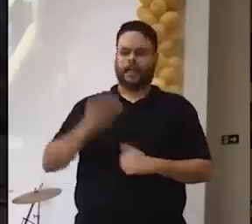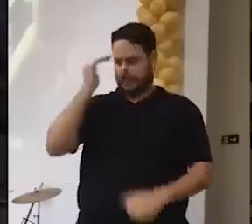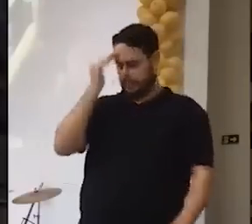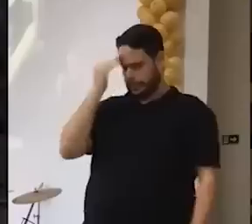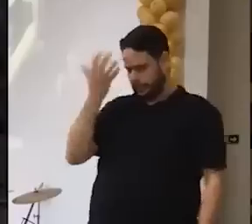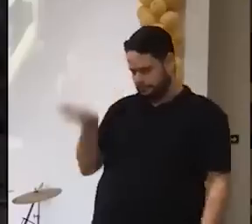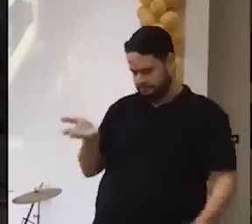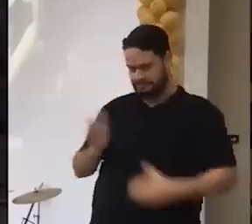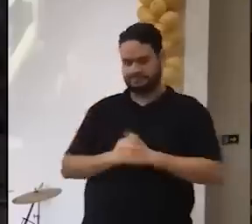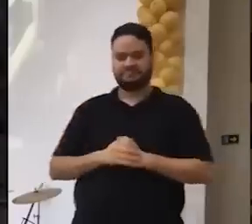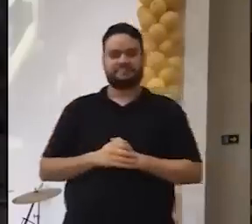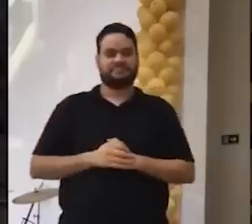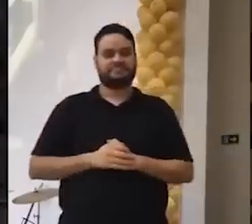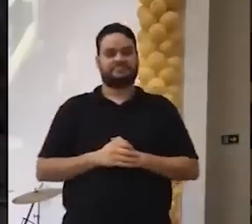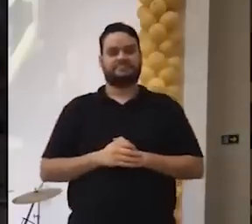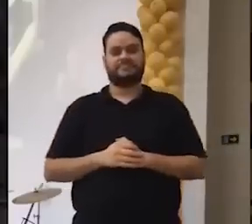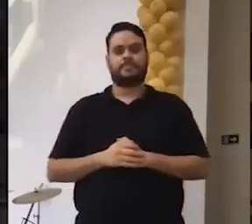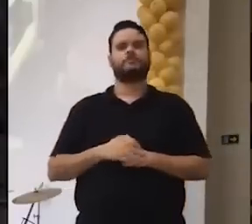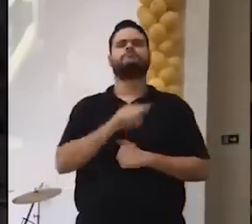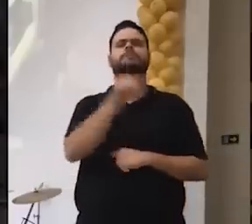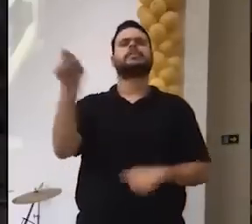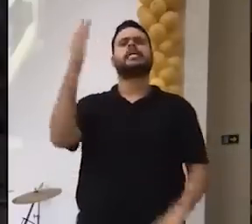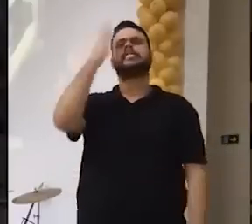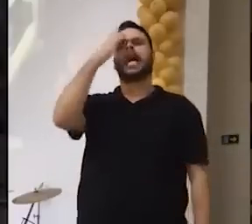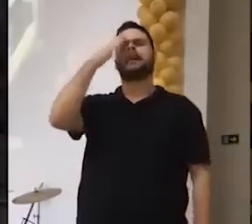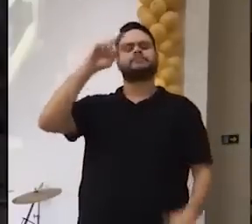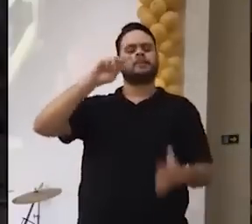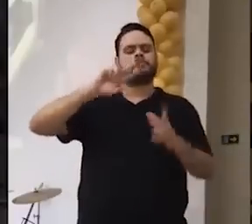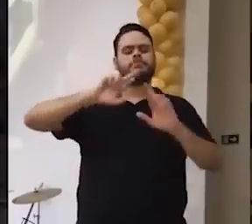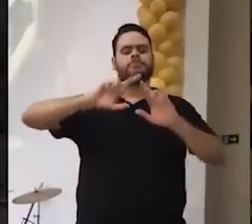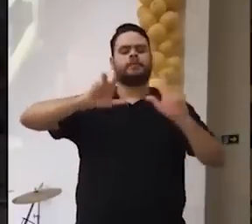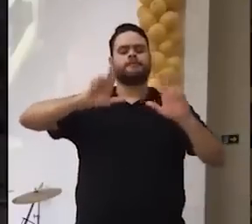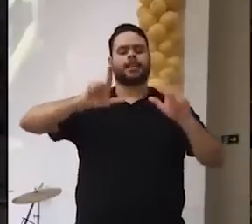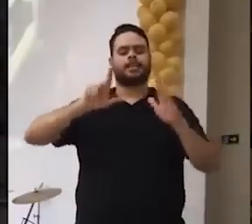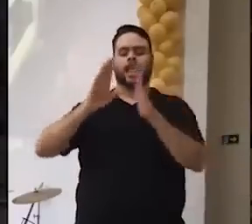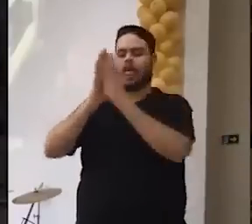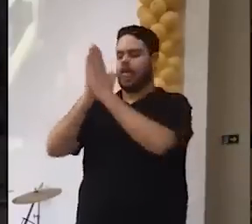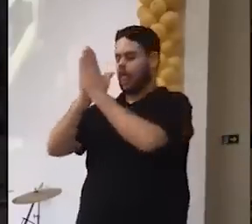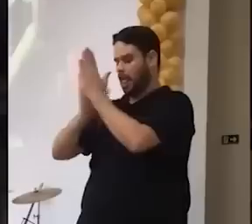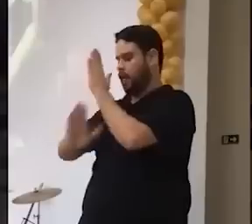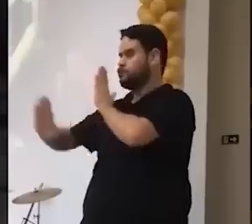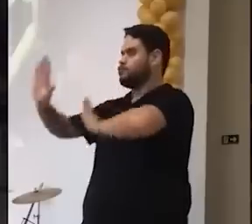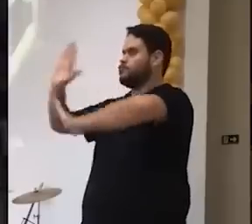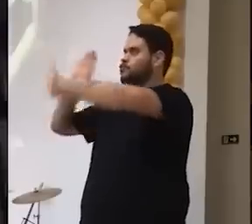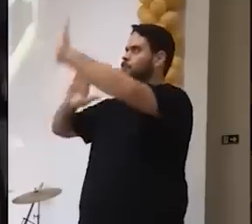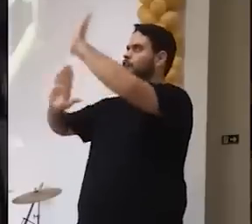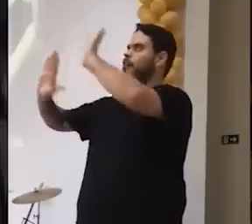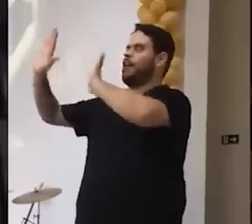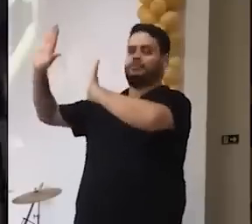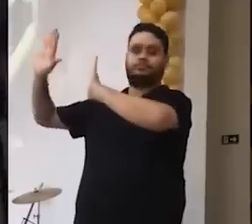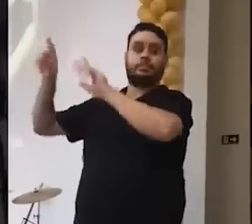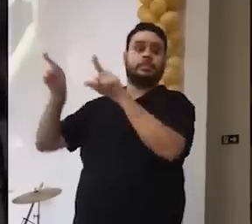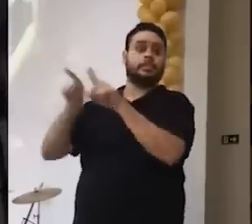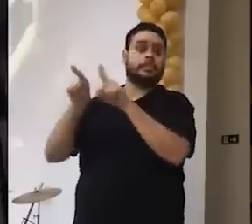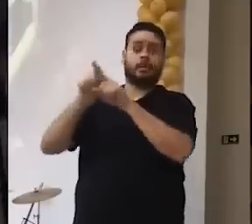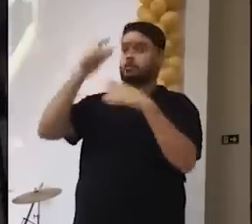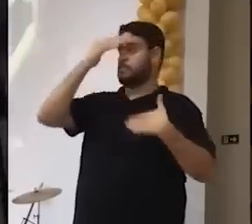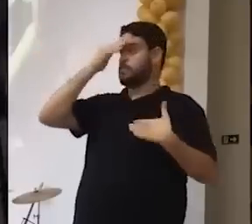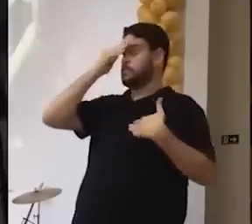novo. Você sabe qual é a diferença entre adorar a Deus e dar graças a